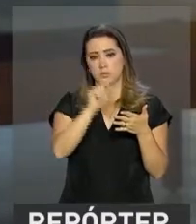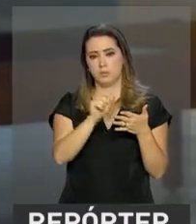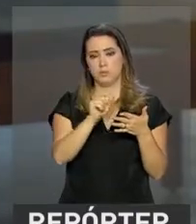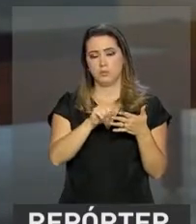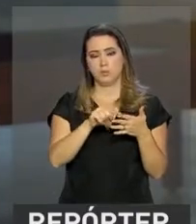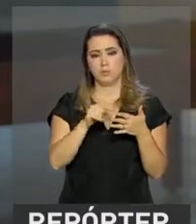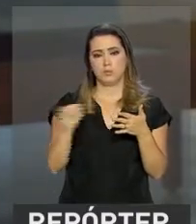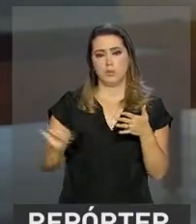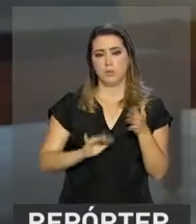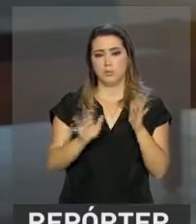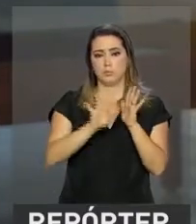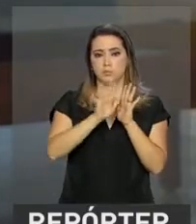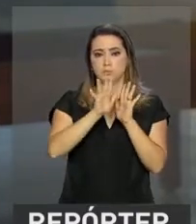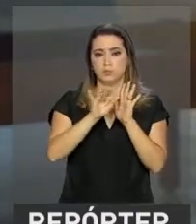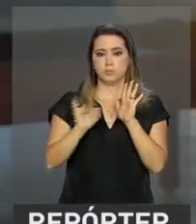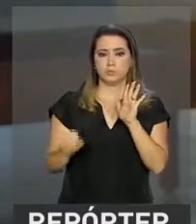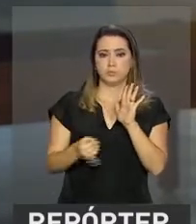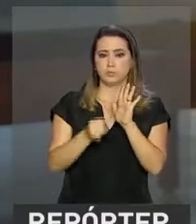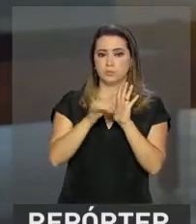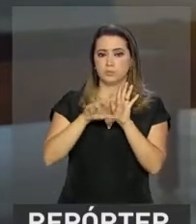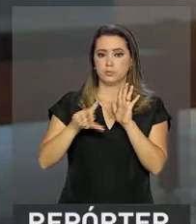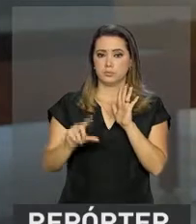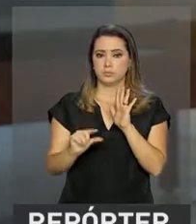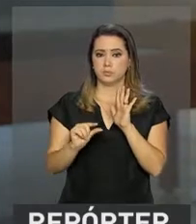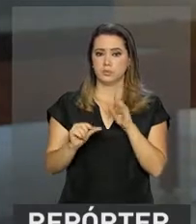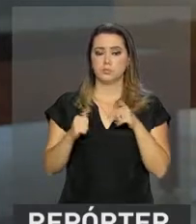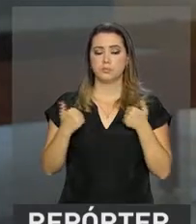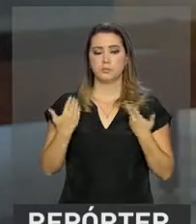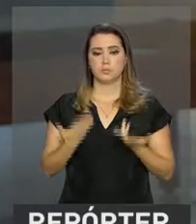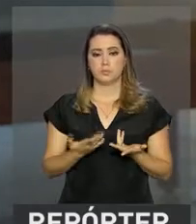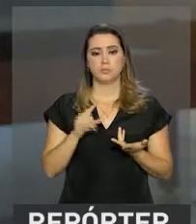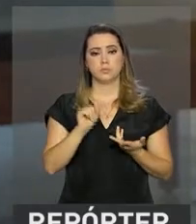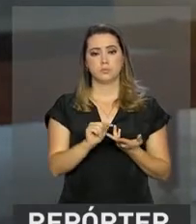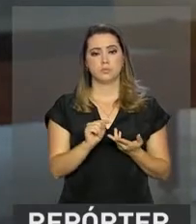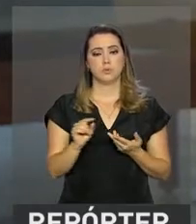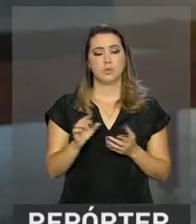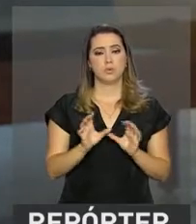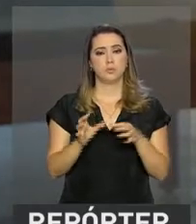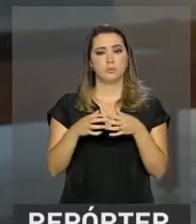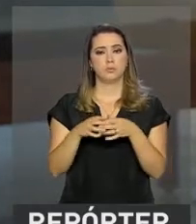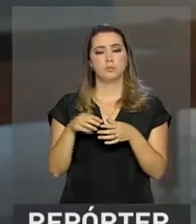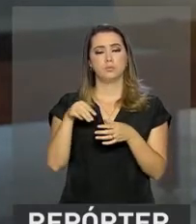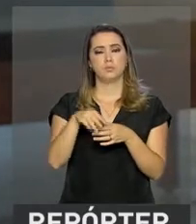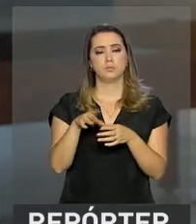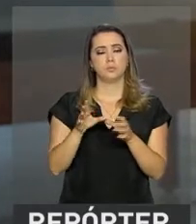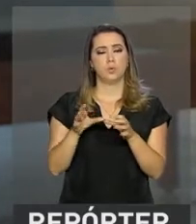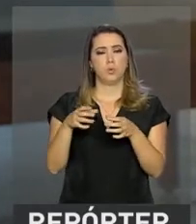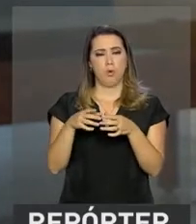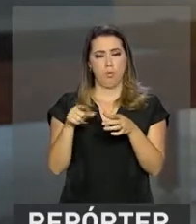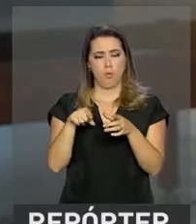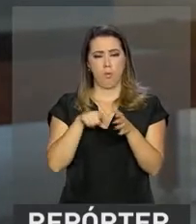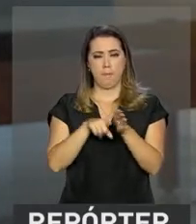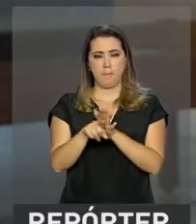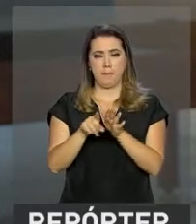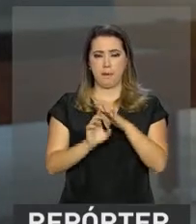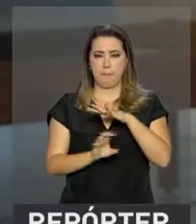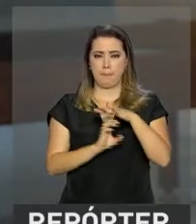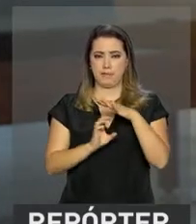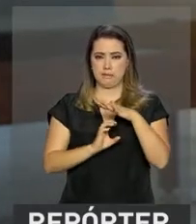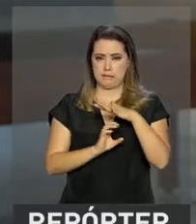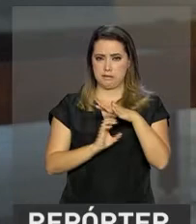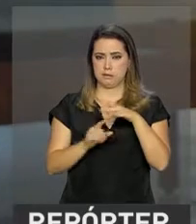principalmente com uma inflação e juros baixos. A agência de classificação de risco também citou